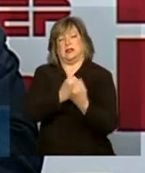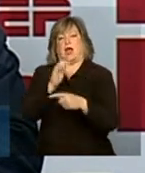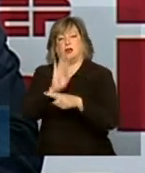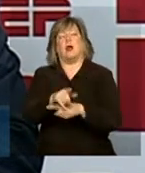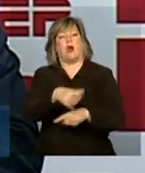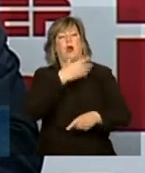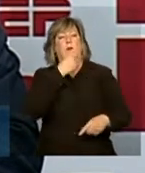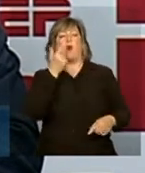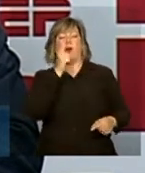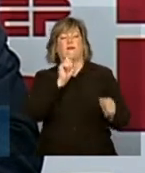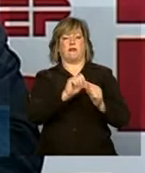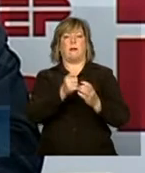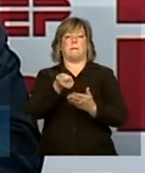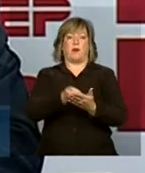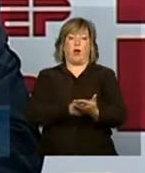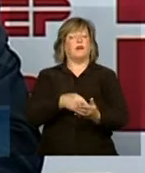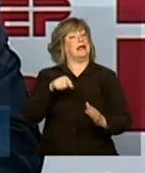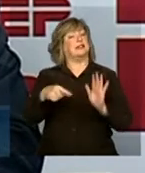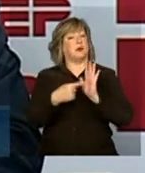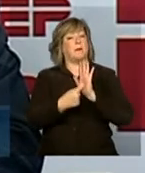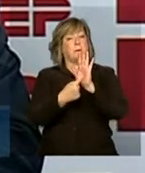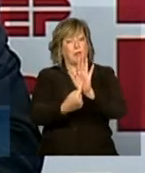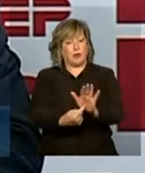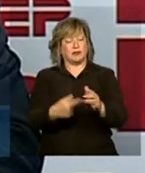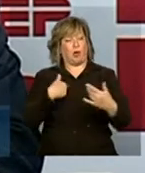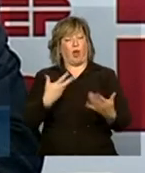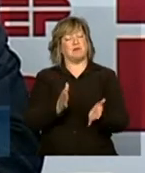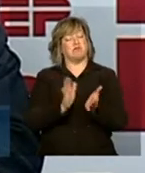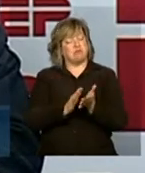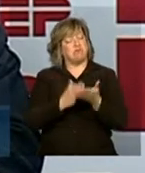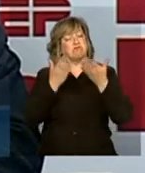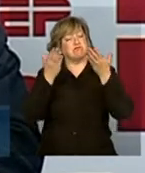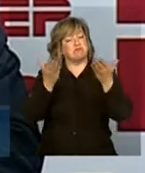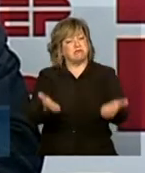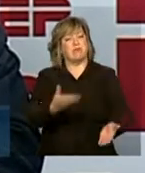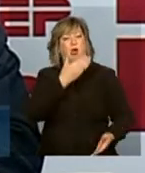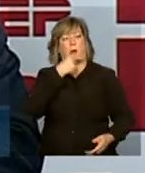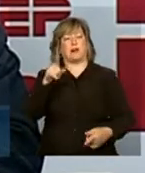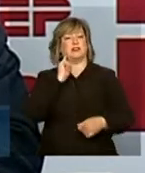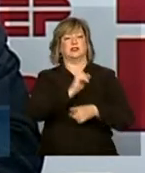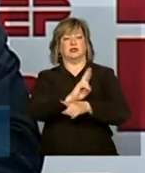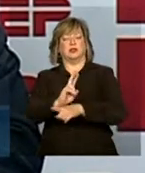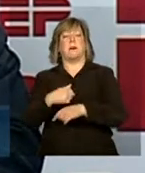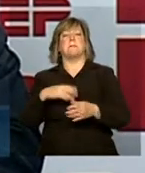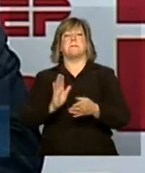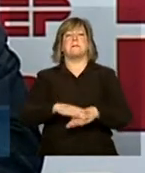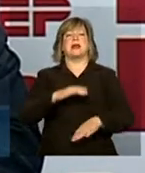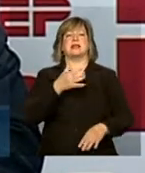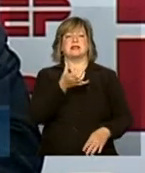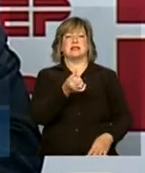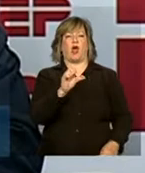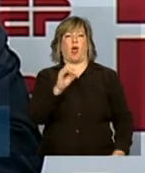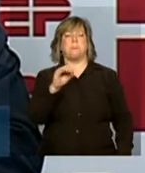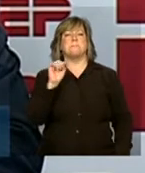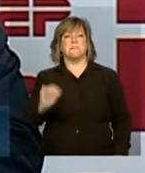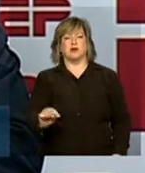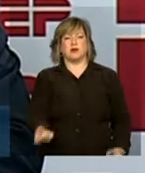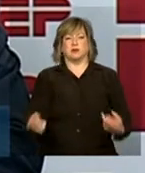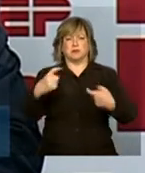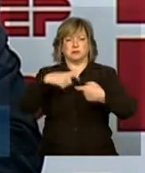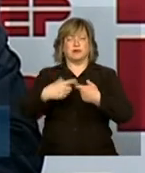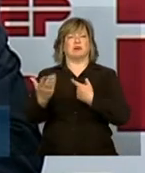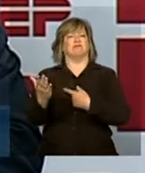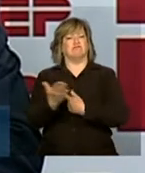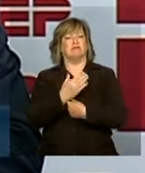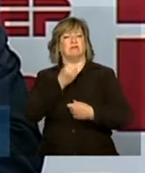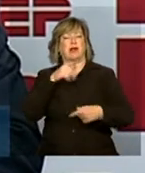prova, mostrando, e esse gesto eu quero homenagear mais de 680 mil parceiros que